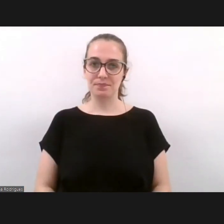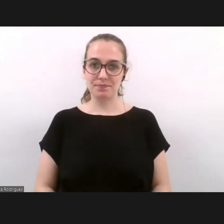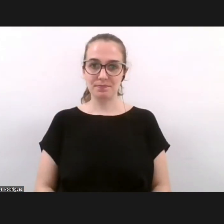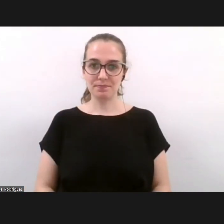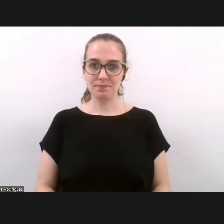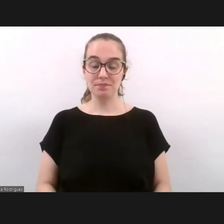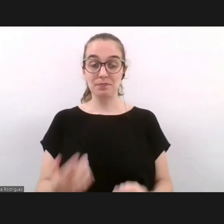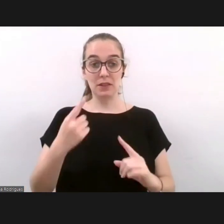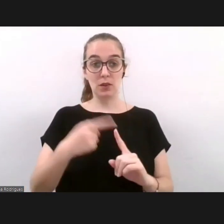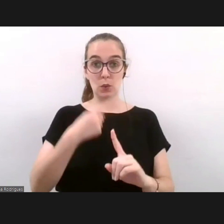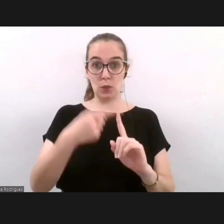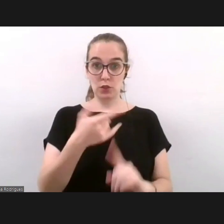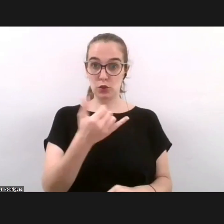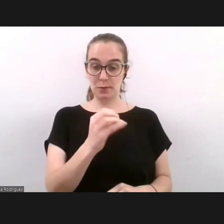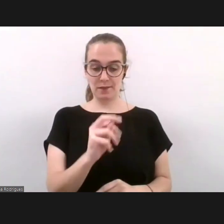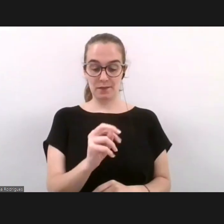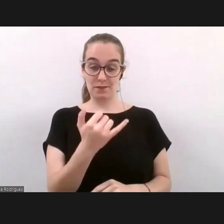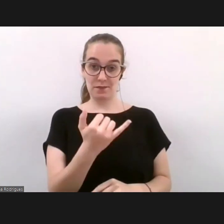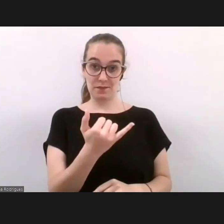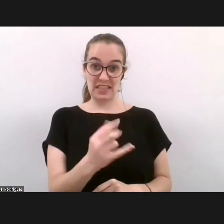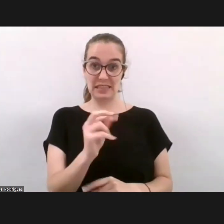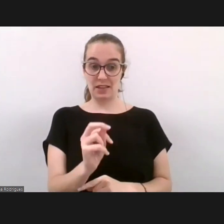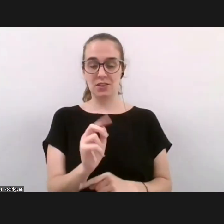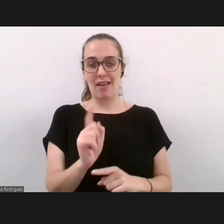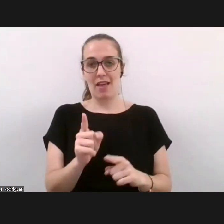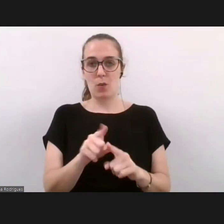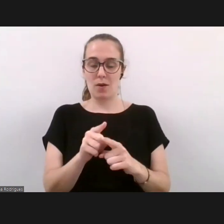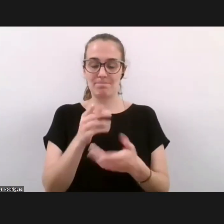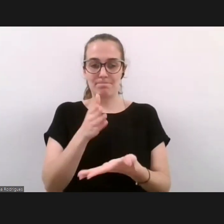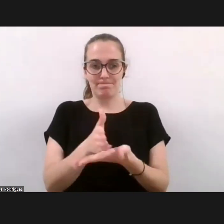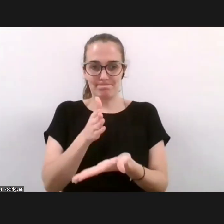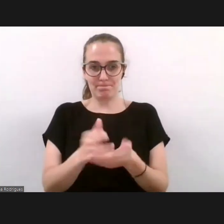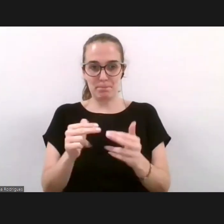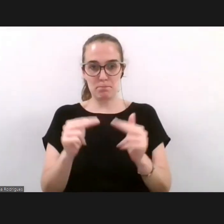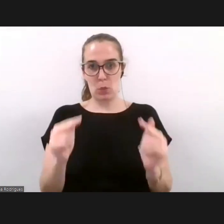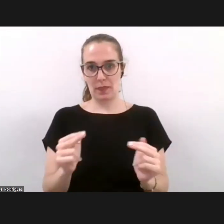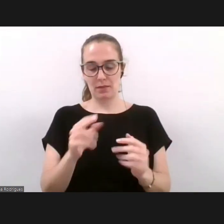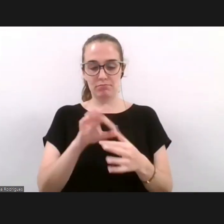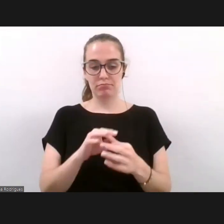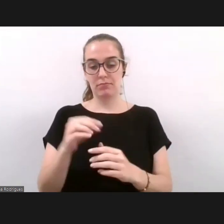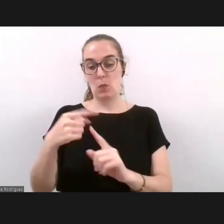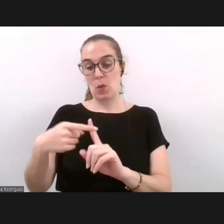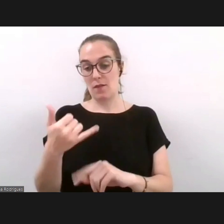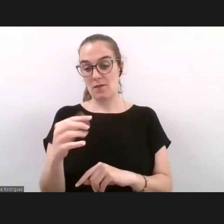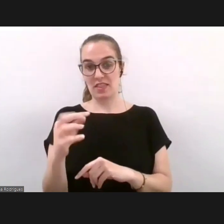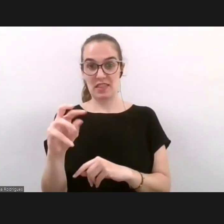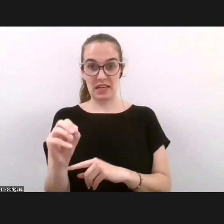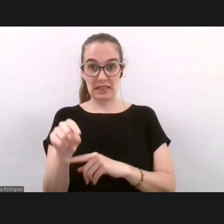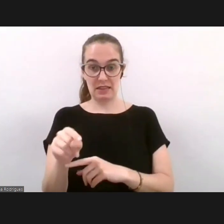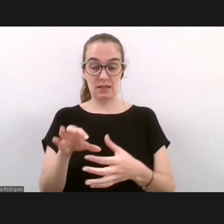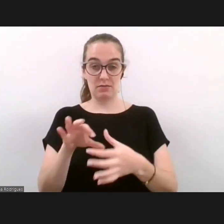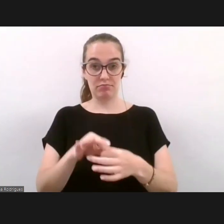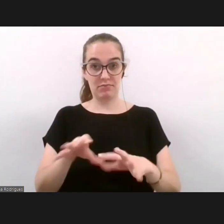2023 marca o meio termo na implementação da Agenda 2030 para o Desenvolvimento Sustentável.